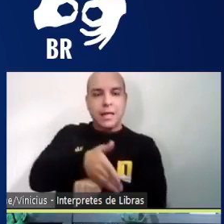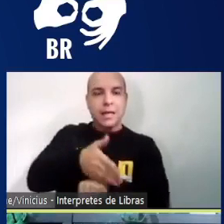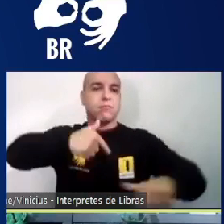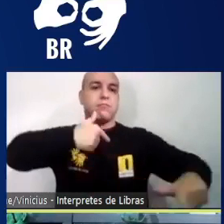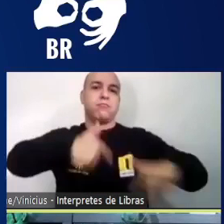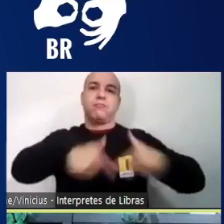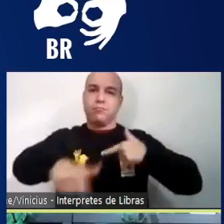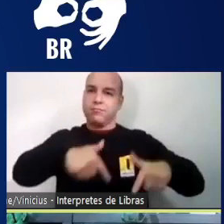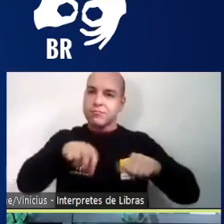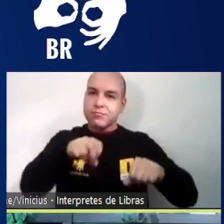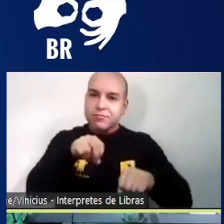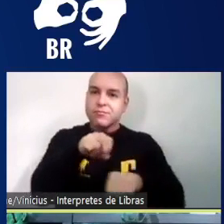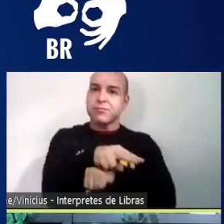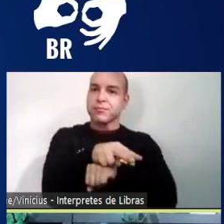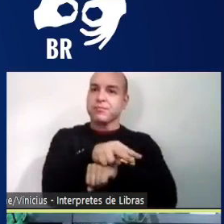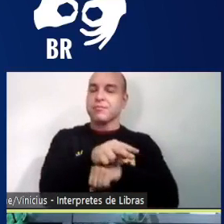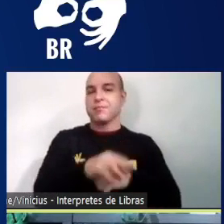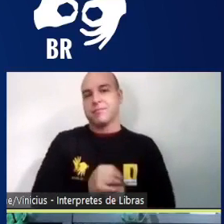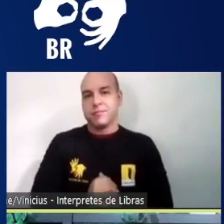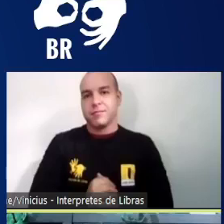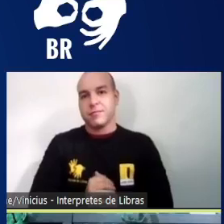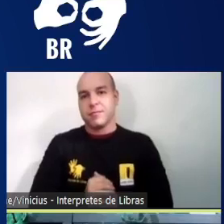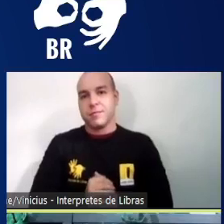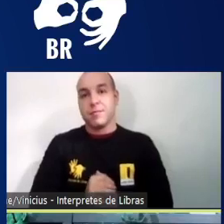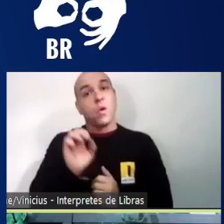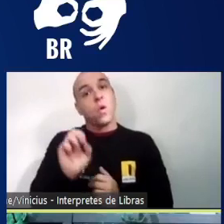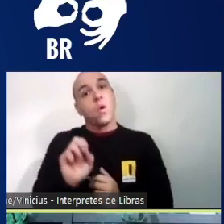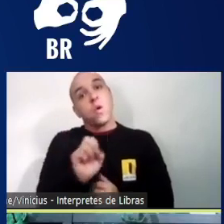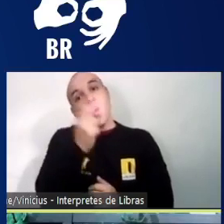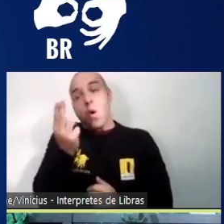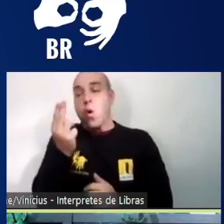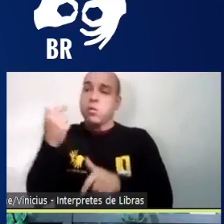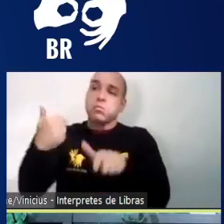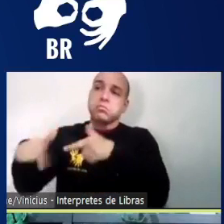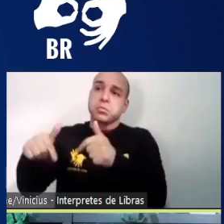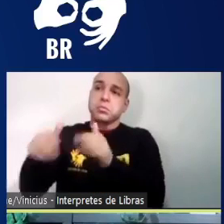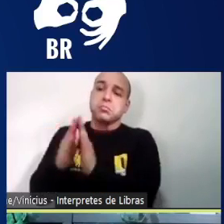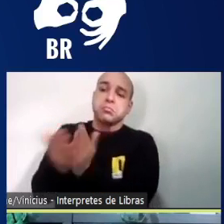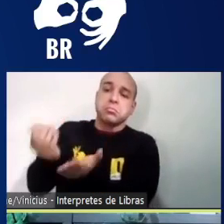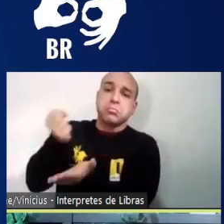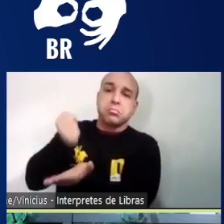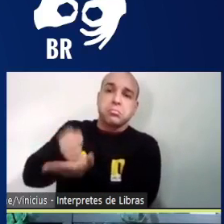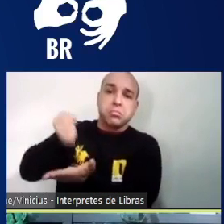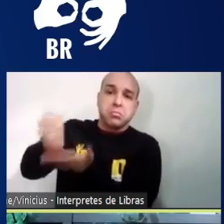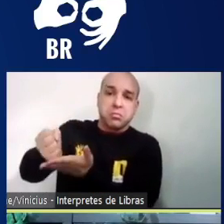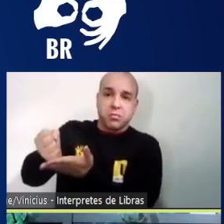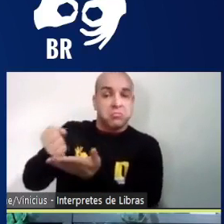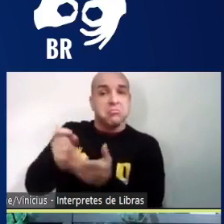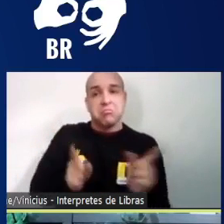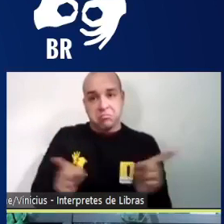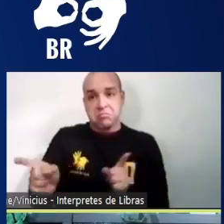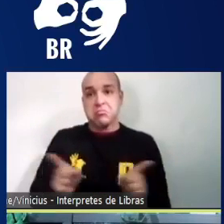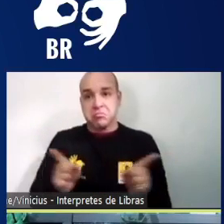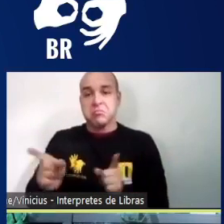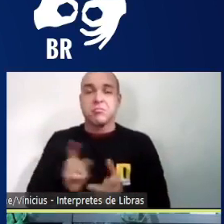ou empreendedorismo ou mercado formal de trabalho. Então, para nós da Unileu, uma